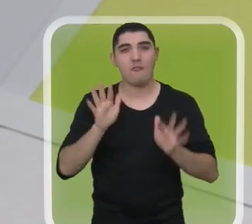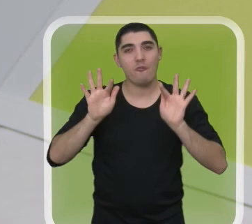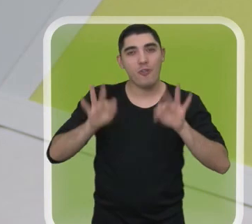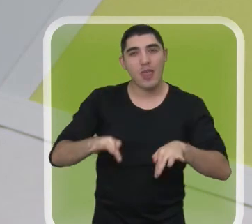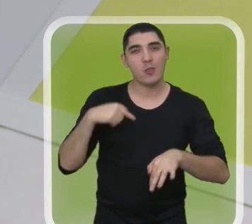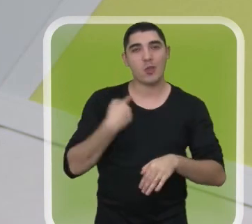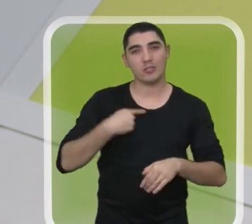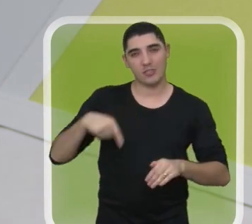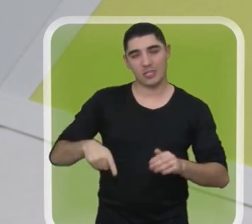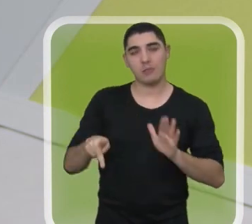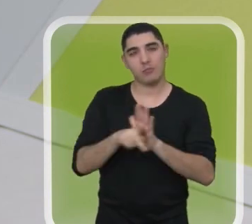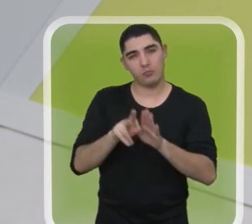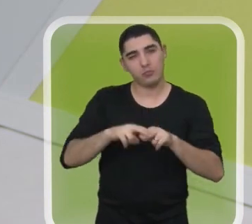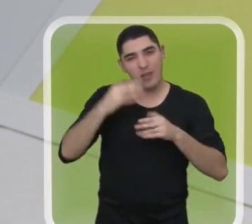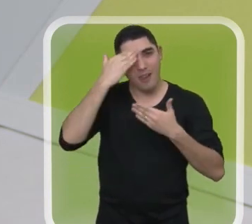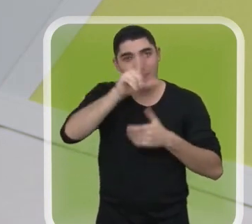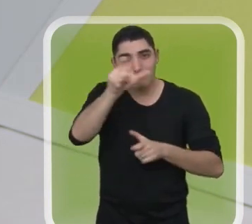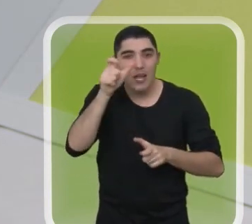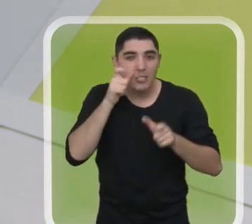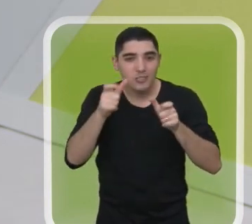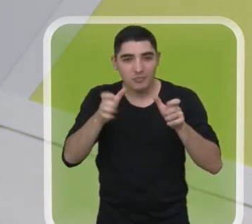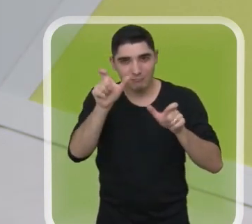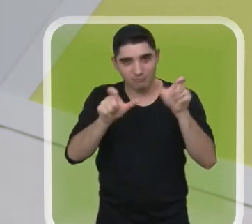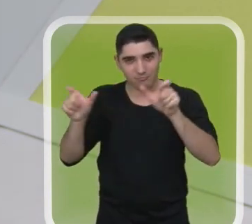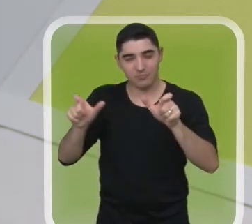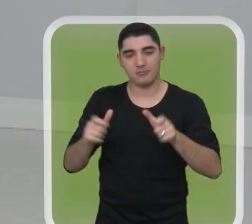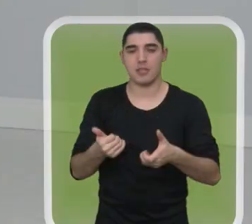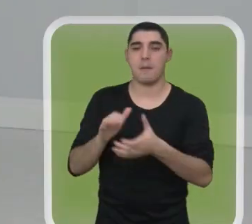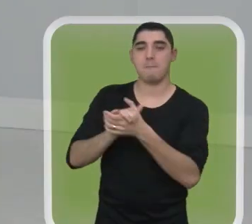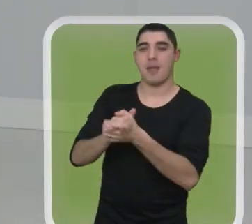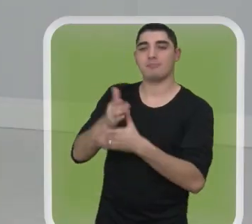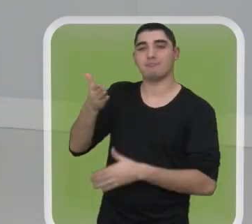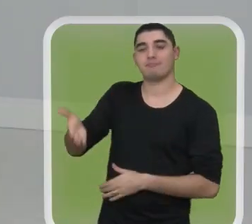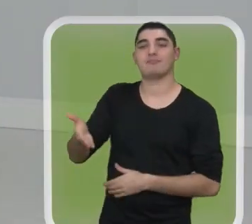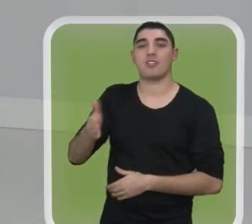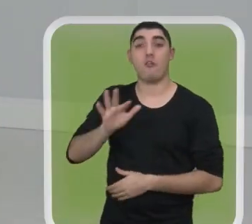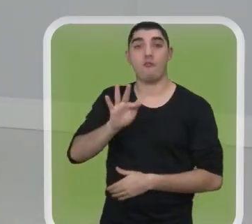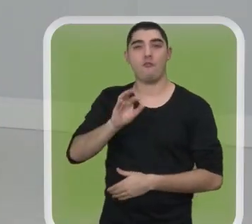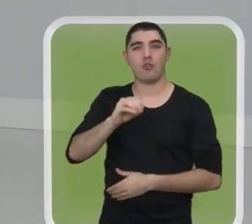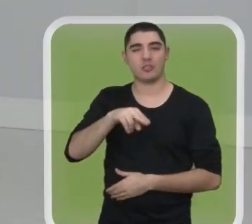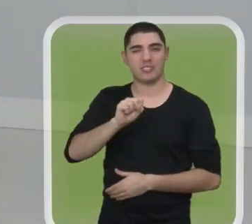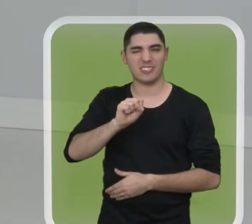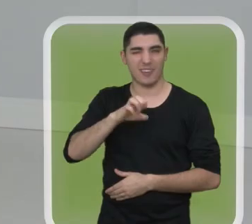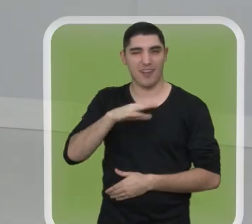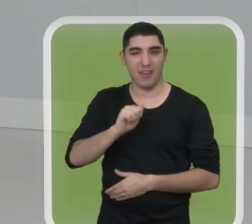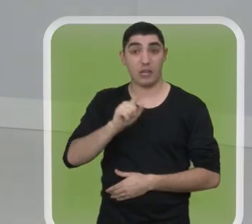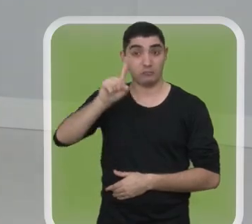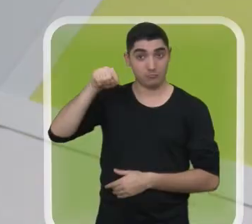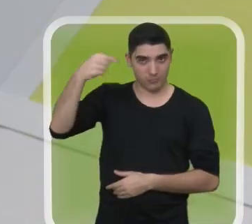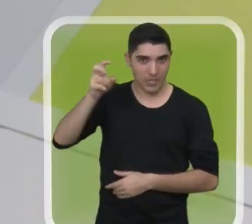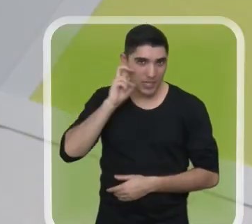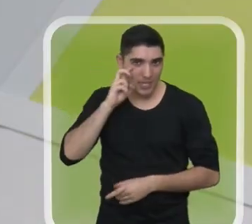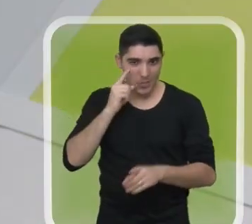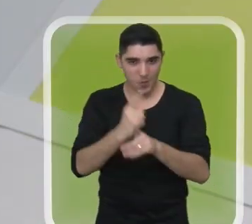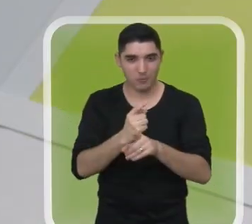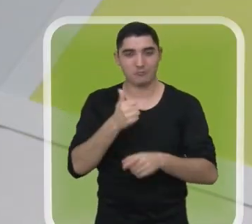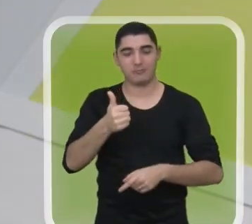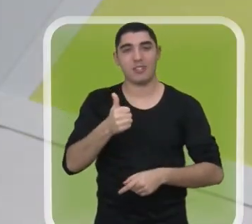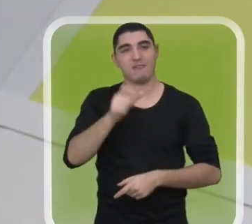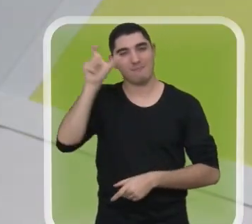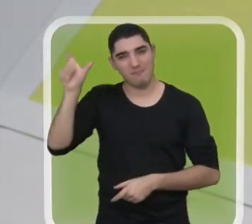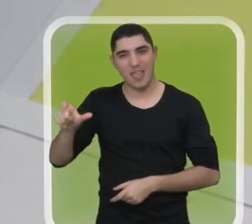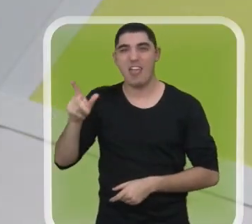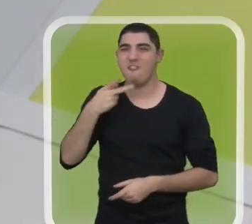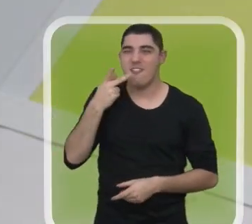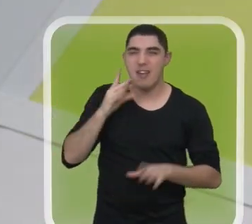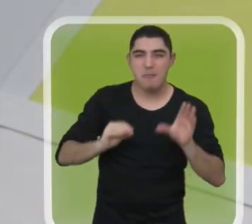hoje, agradecendo a sua audiência, a sua paciência. Fonseca, grande prazer. Amanhã você volta. Amanhã não, quinta-feira você volta. Se Deus quiser, esse é o nosso Fonseca, o nosso grilo falante.